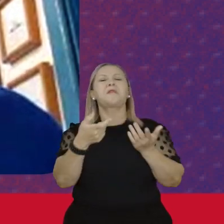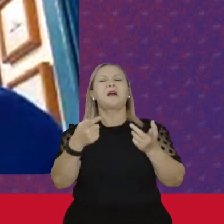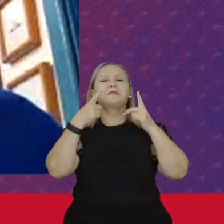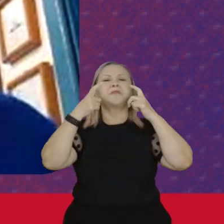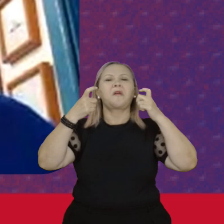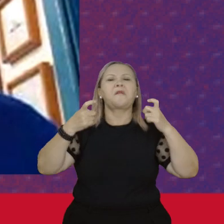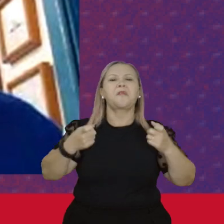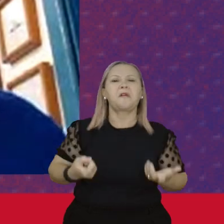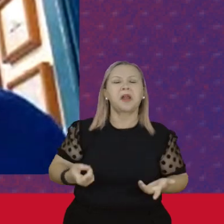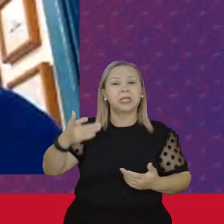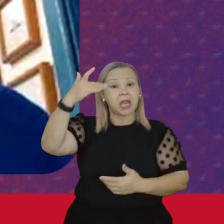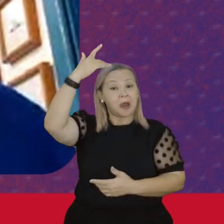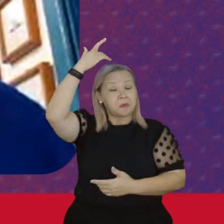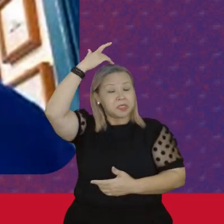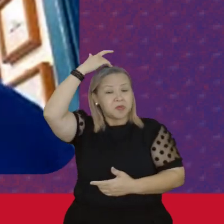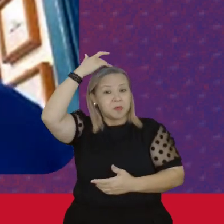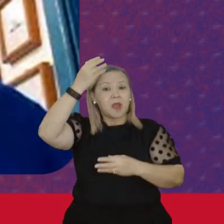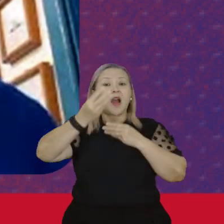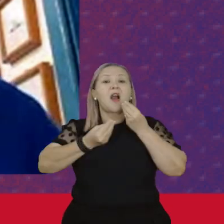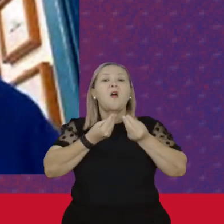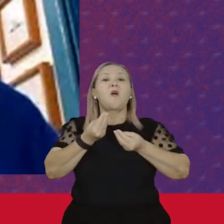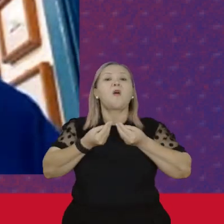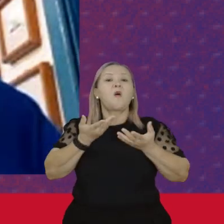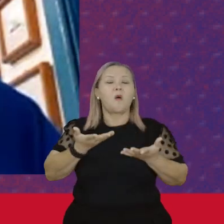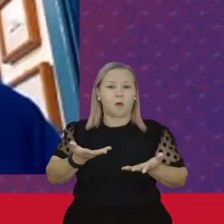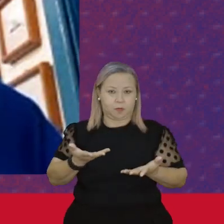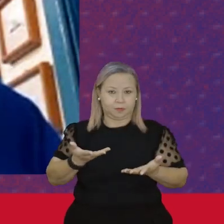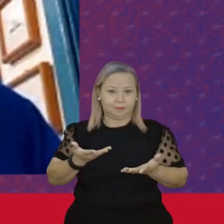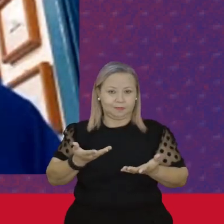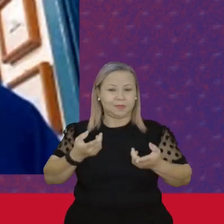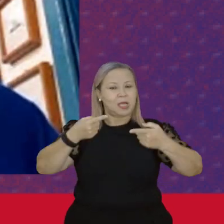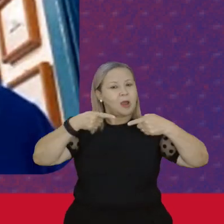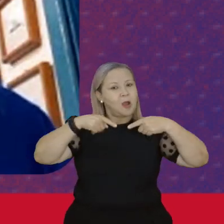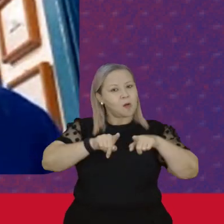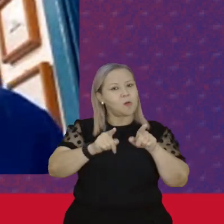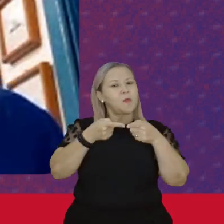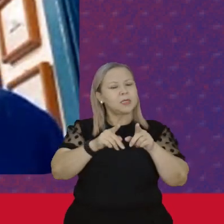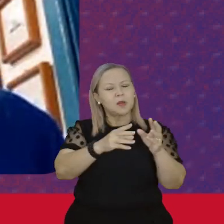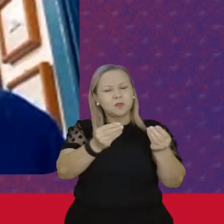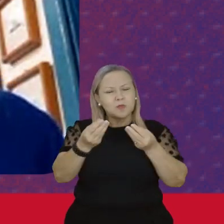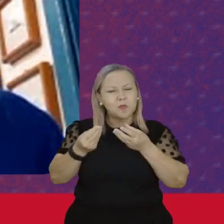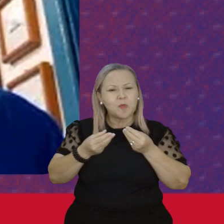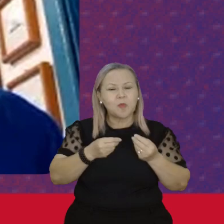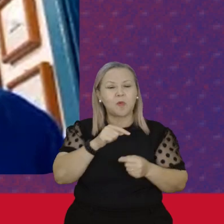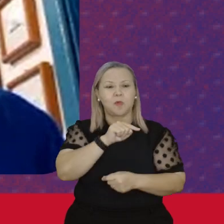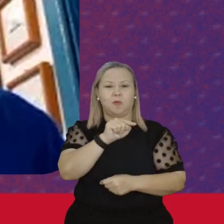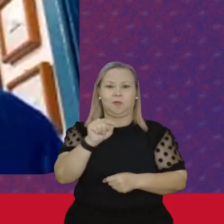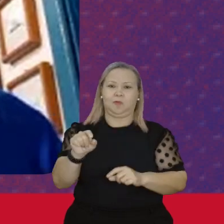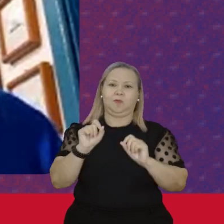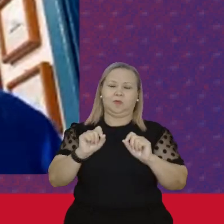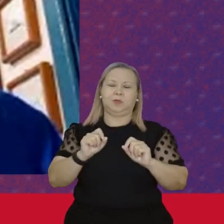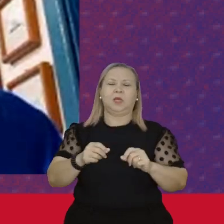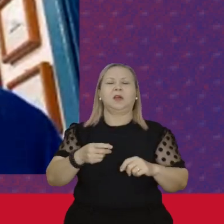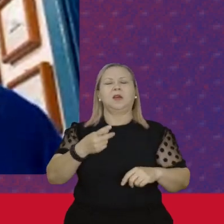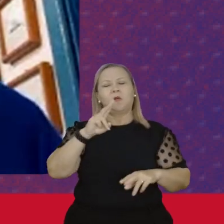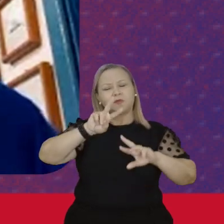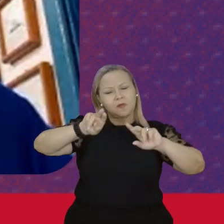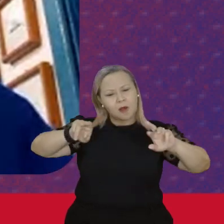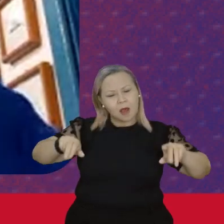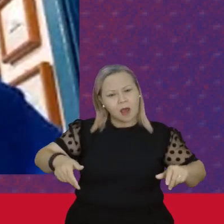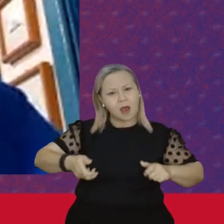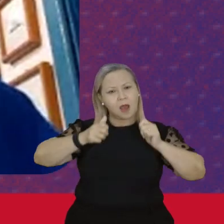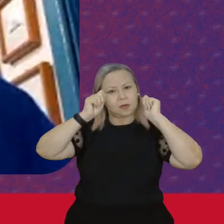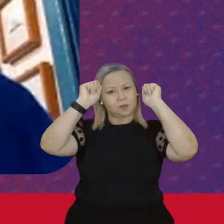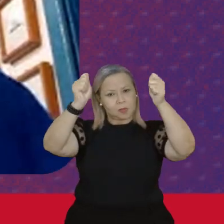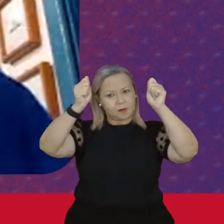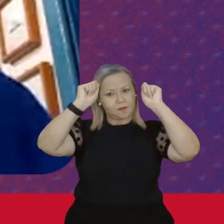tão absurda, né? Então, nós combatemos muito isso, né? Nós fomos em várias manifestações